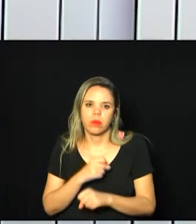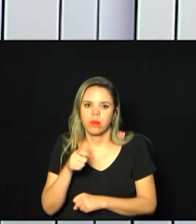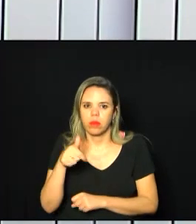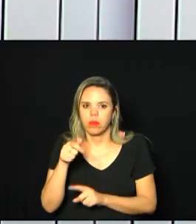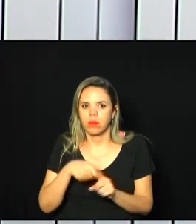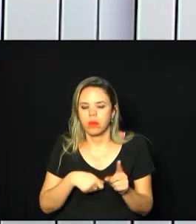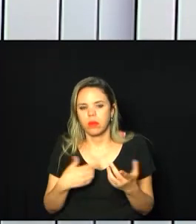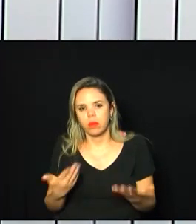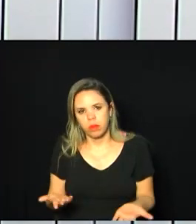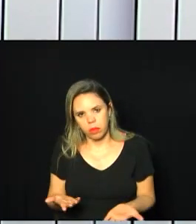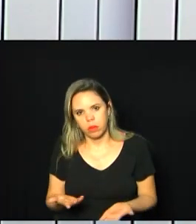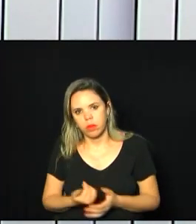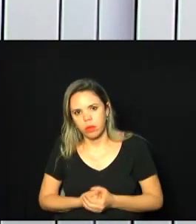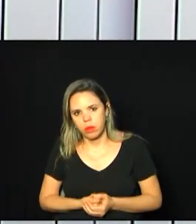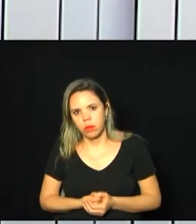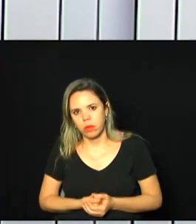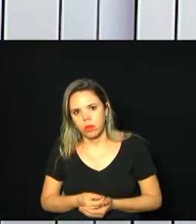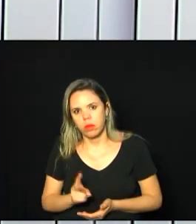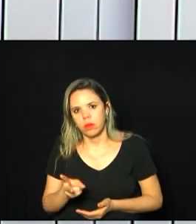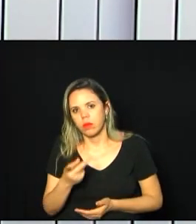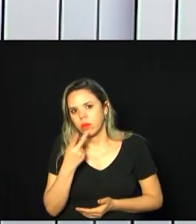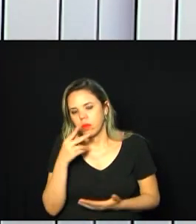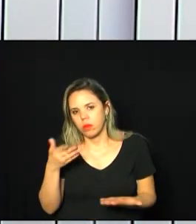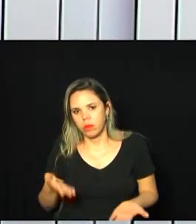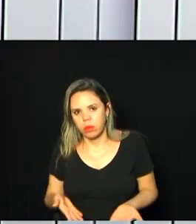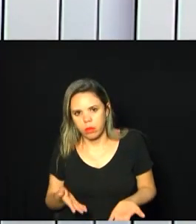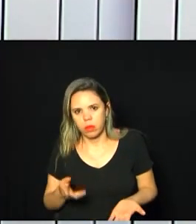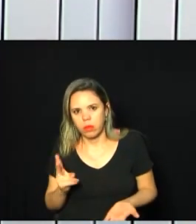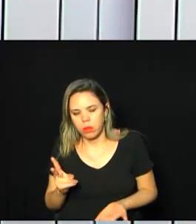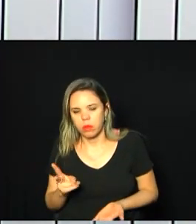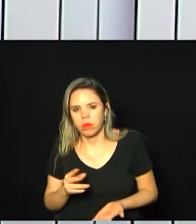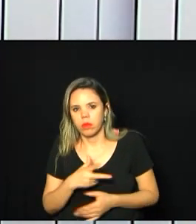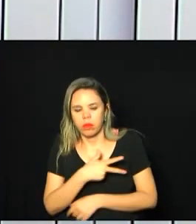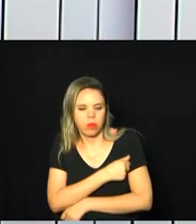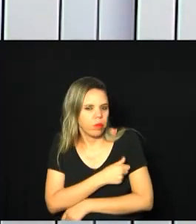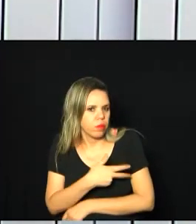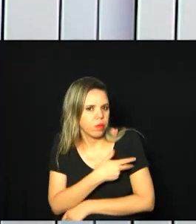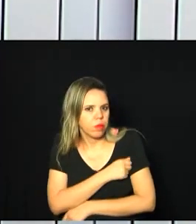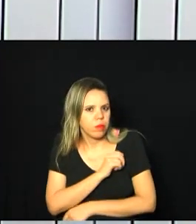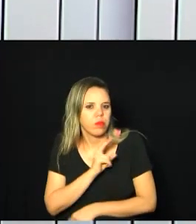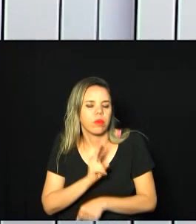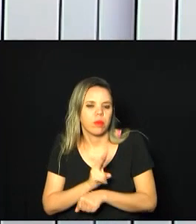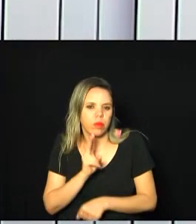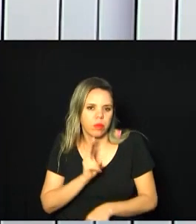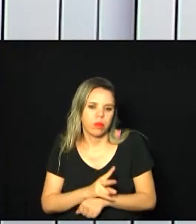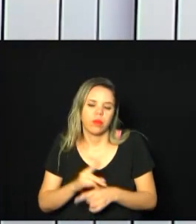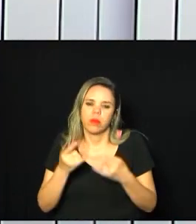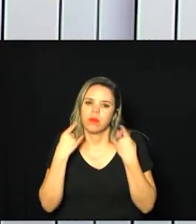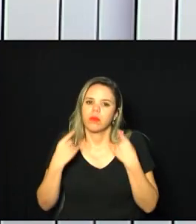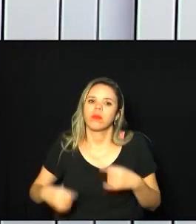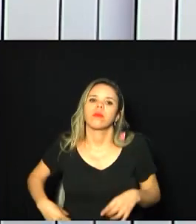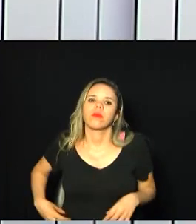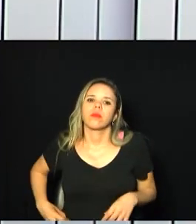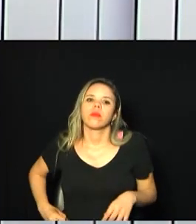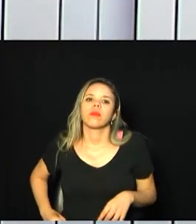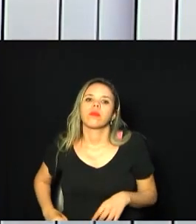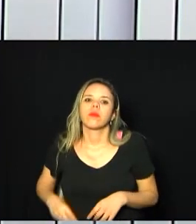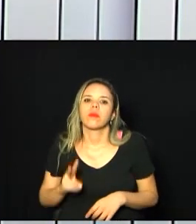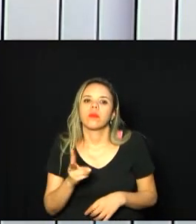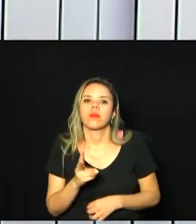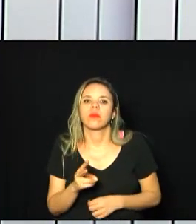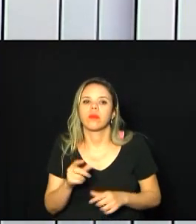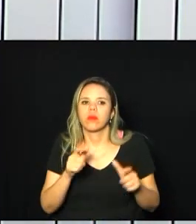7 meses, mas a gente continua falando aqui sempre sobre vacinação, sobre os cuidados, utilização de máscara, sempre